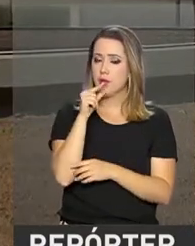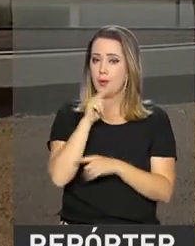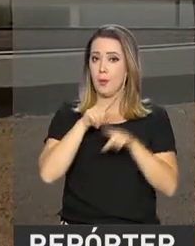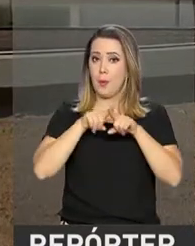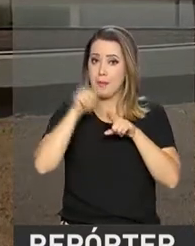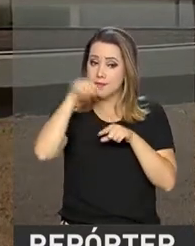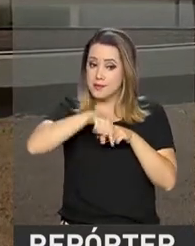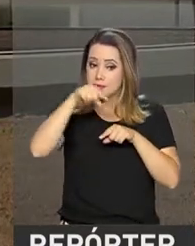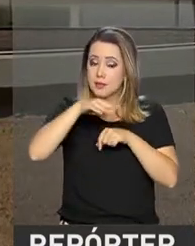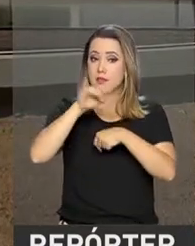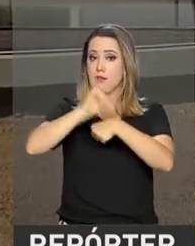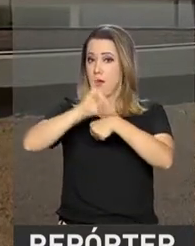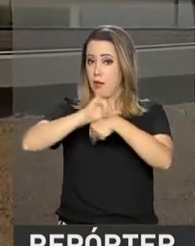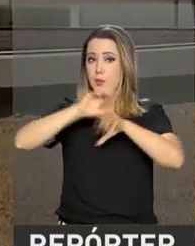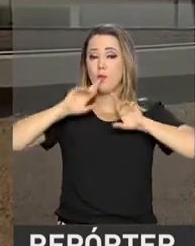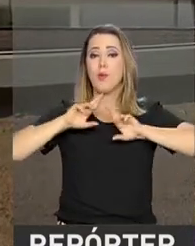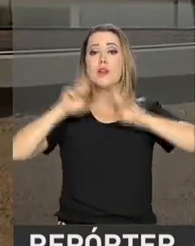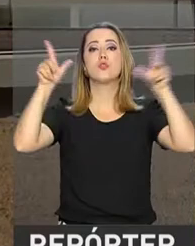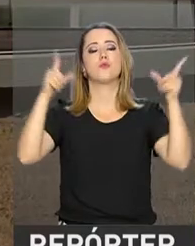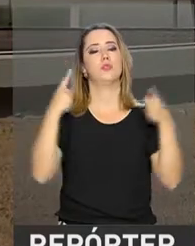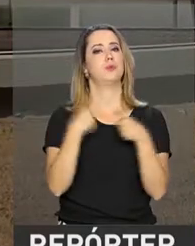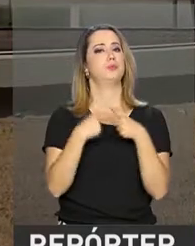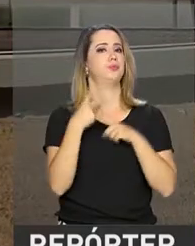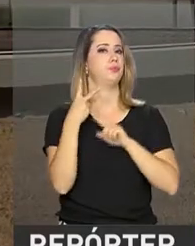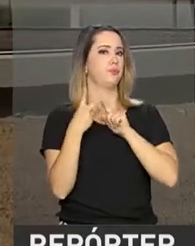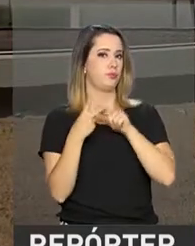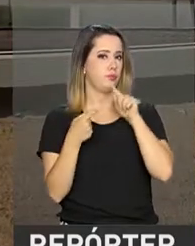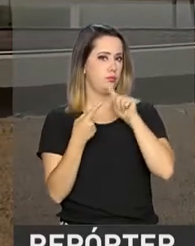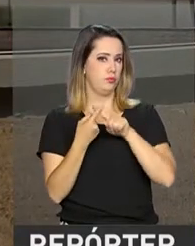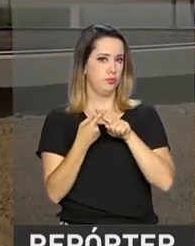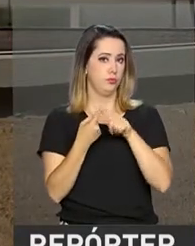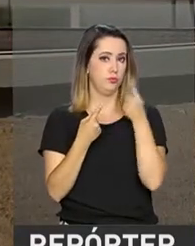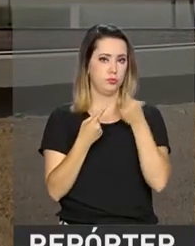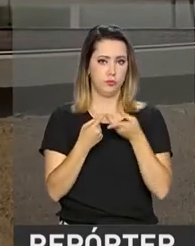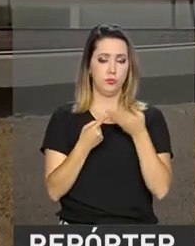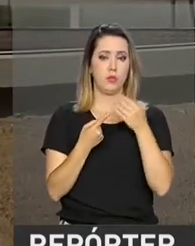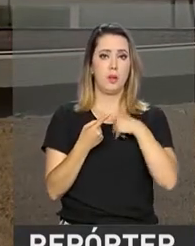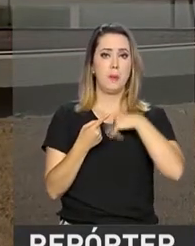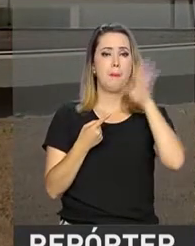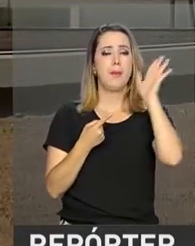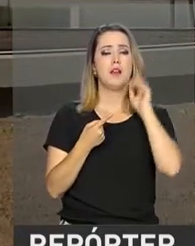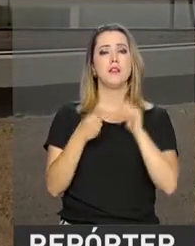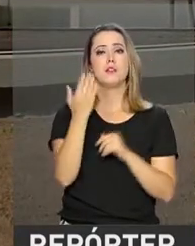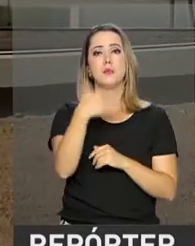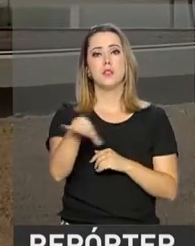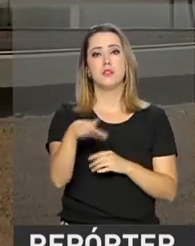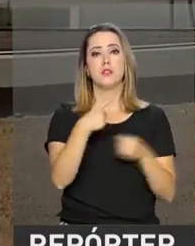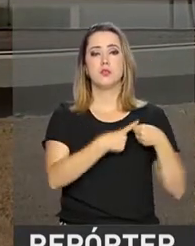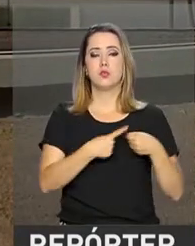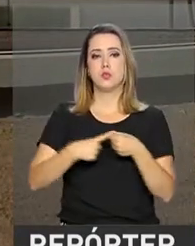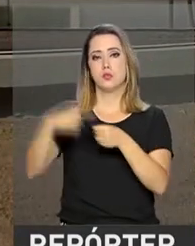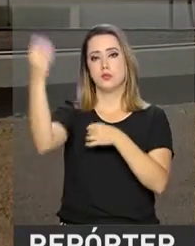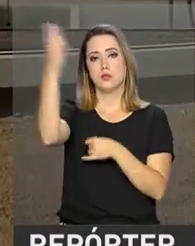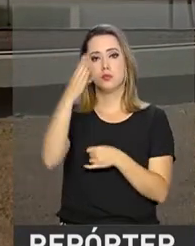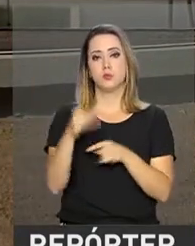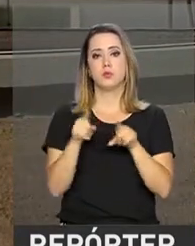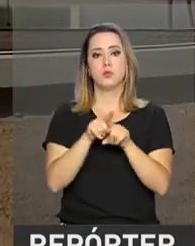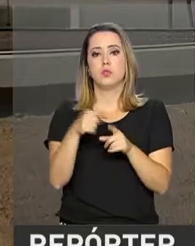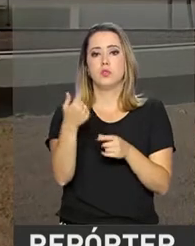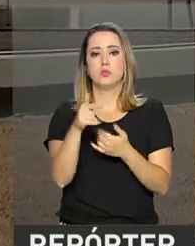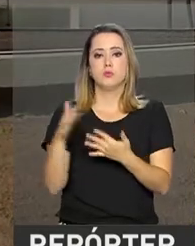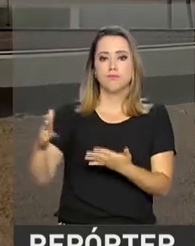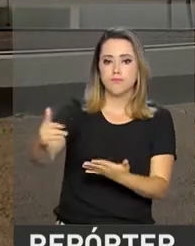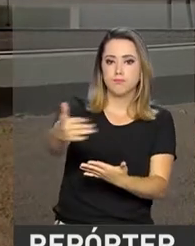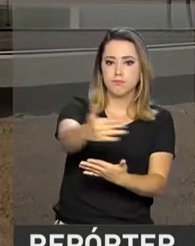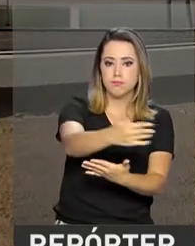restante do Brasil, por dois motivos. Segundo o Atlas Esgotos, mais da metade dos municípios brasileiros não